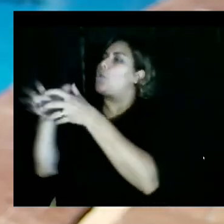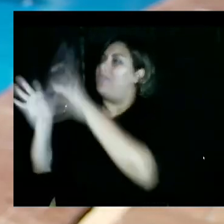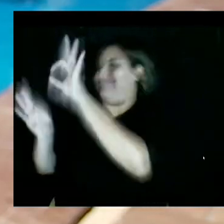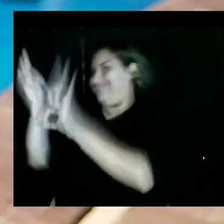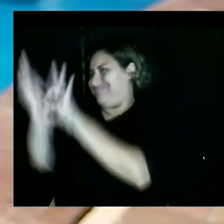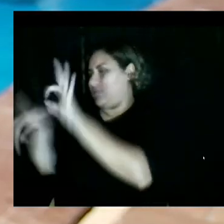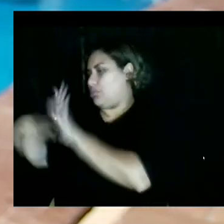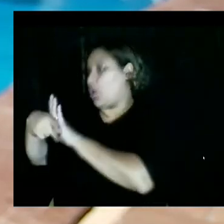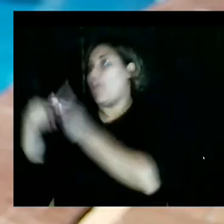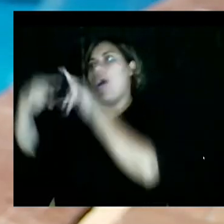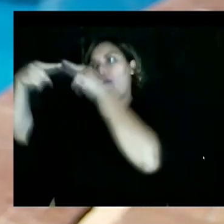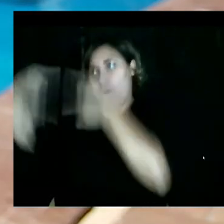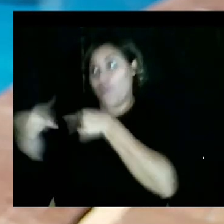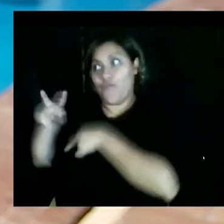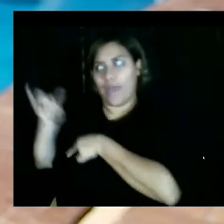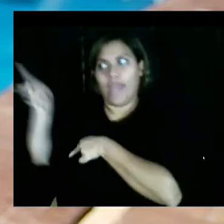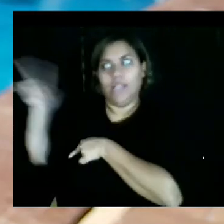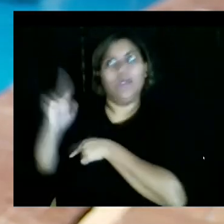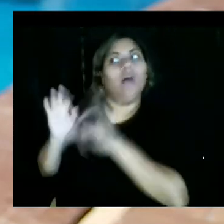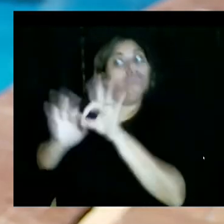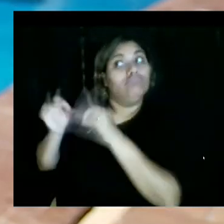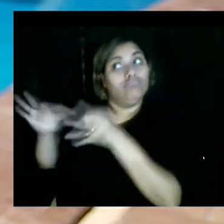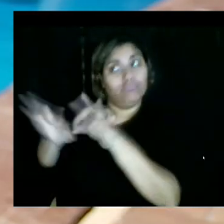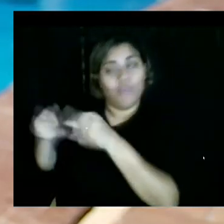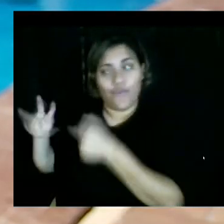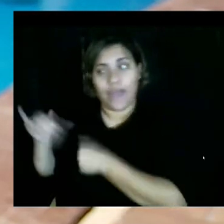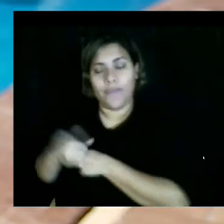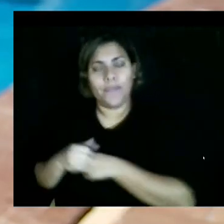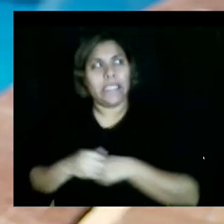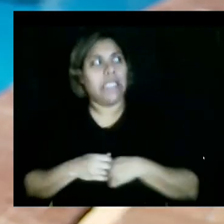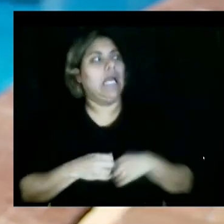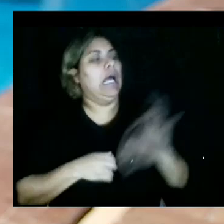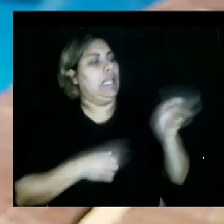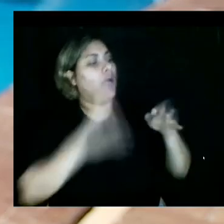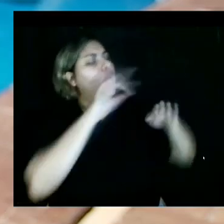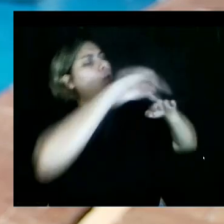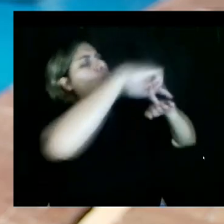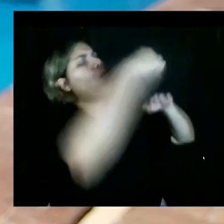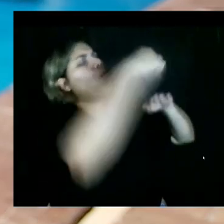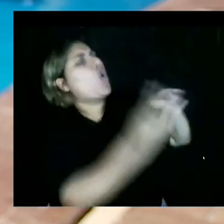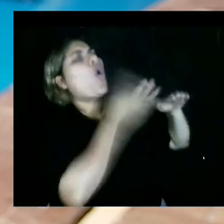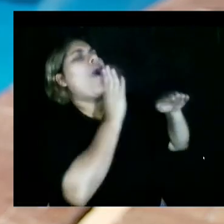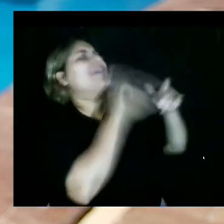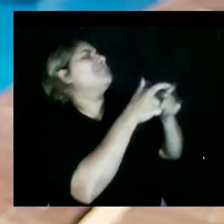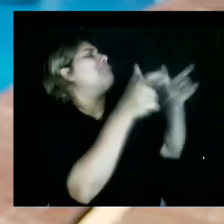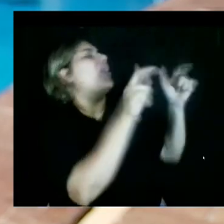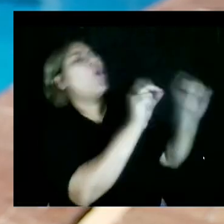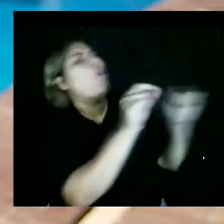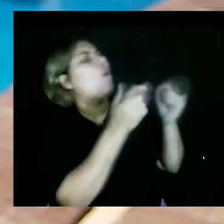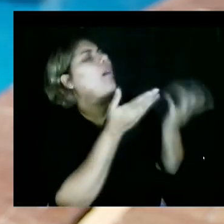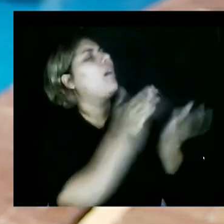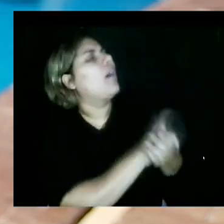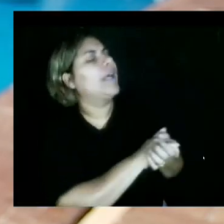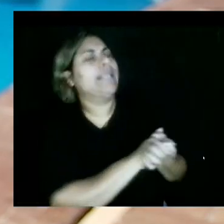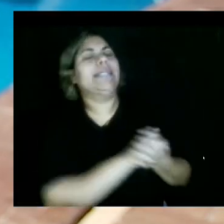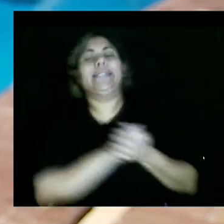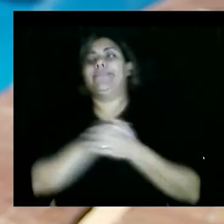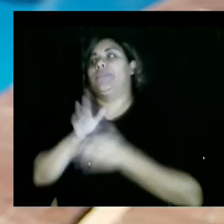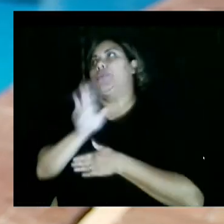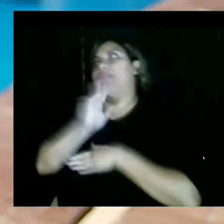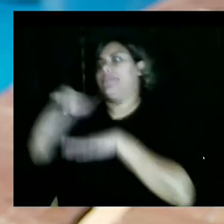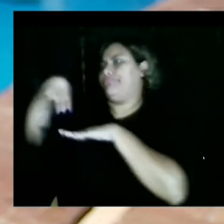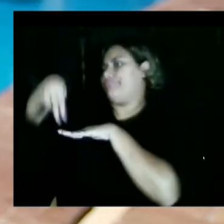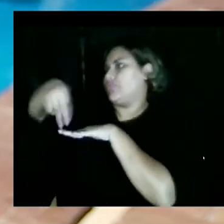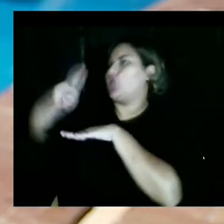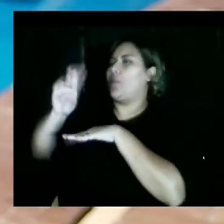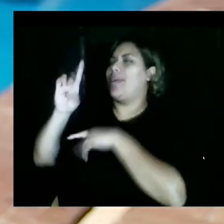da competição. Quais são os saltos mais conhecidos dentro dos saltos ornamentais? É duplo e meio de frente, é duplo e meio de